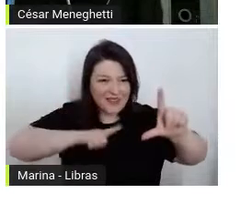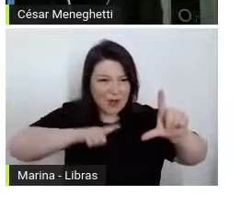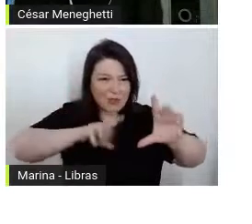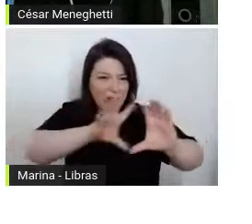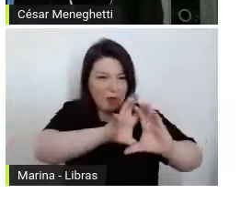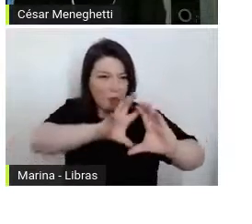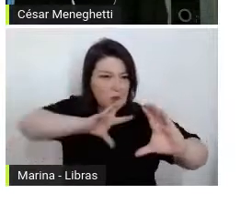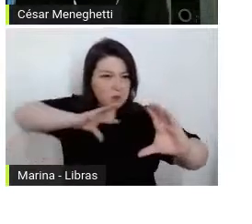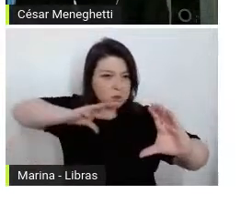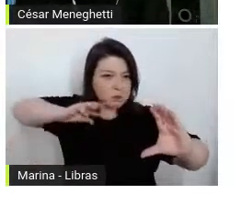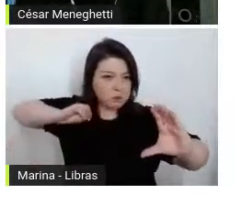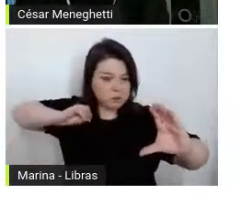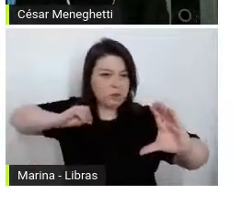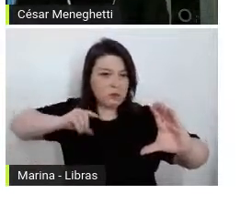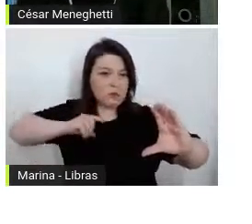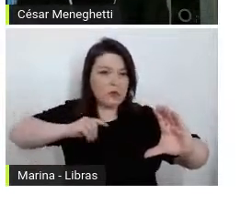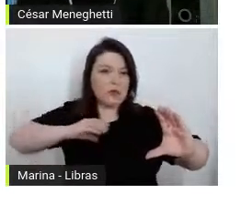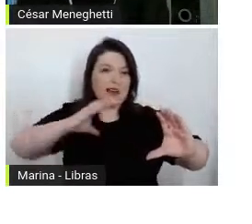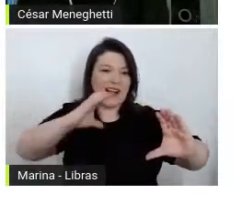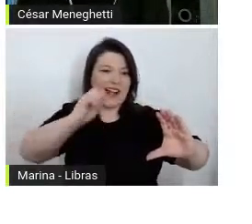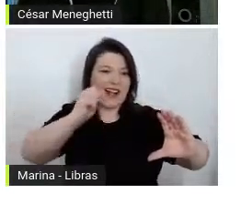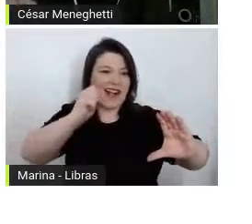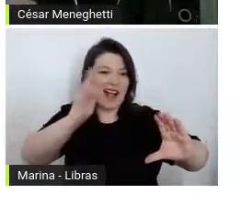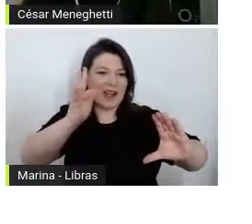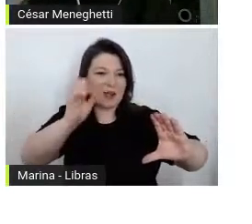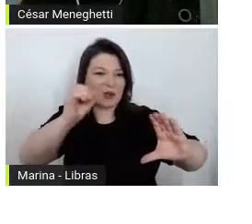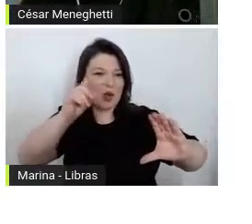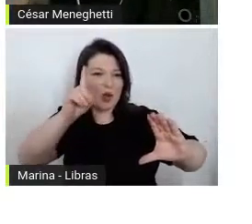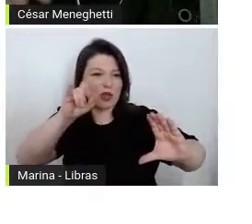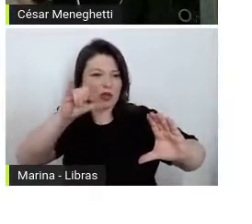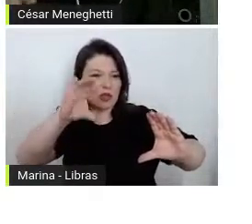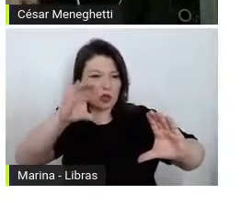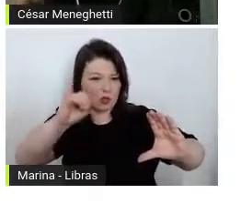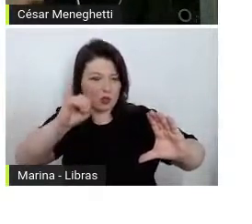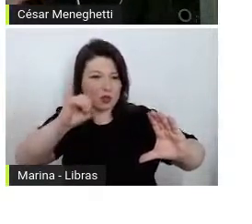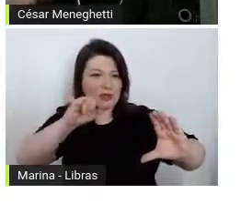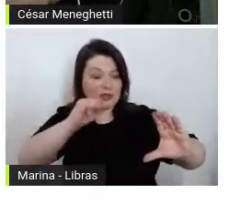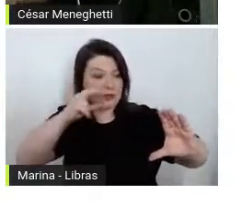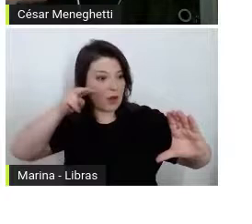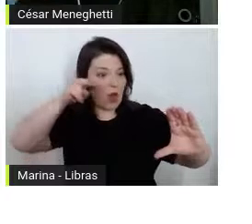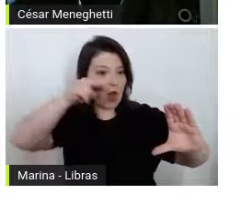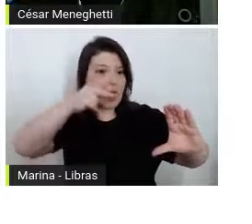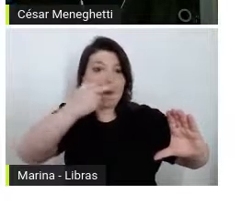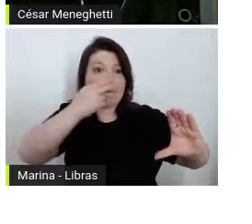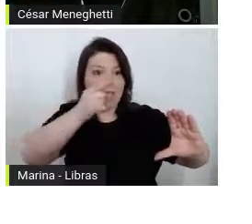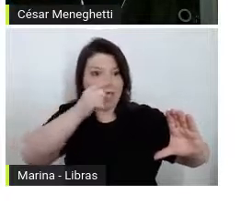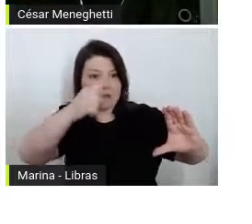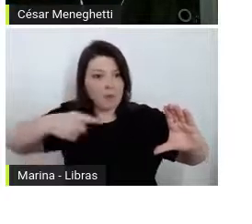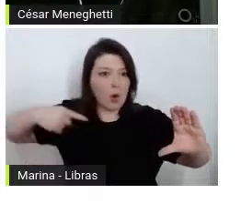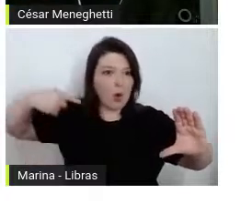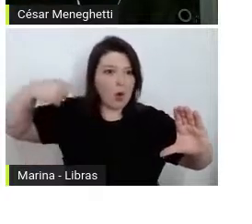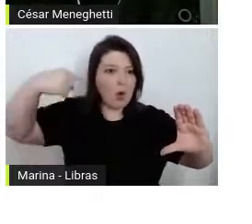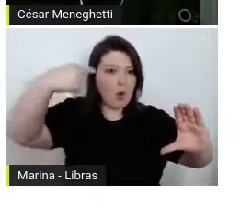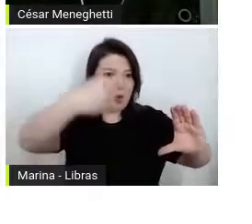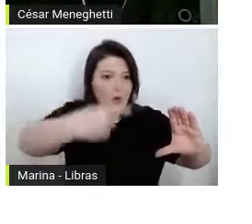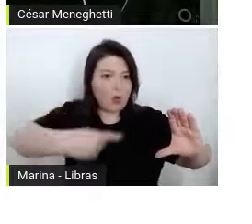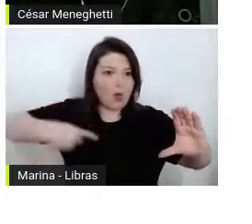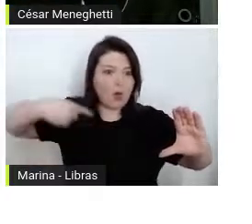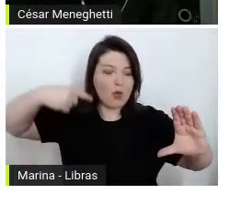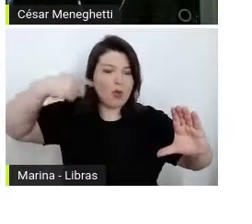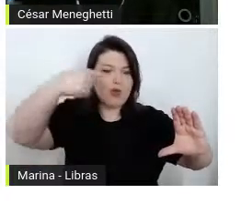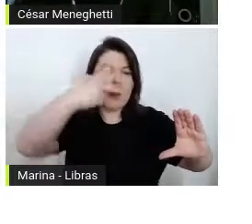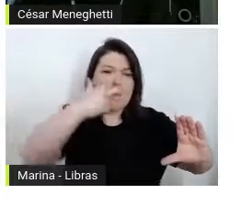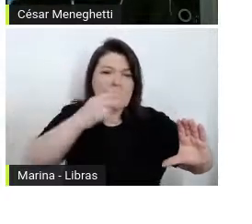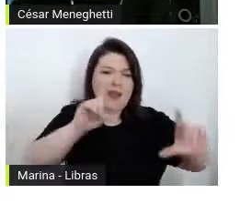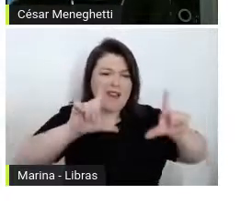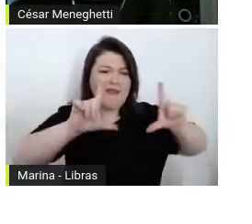tubo, chamava tubo catódico, dava uma espécie de loop, dava uma imagem espelhada até o